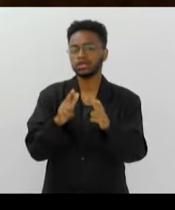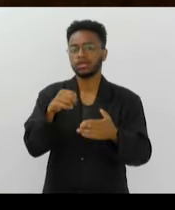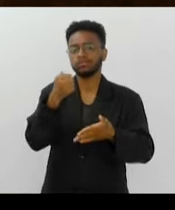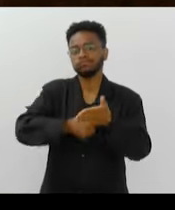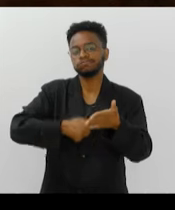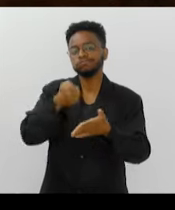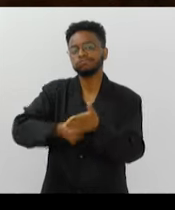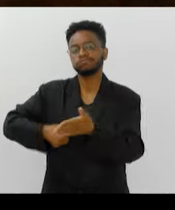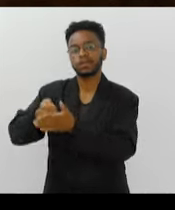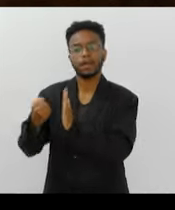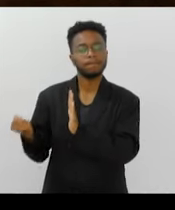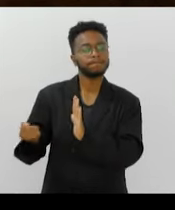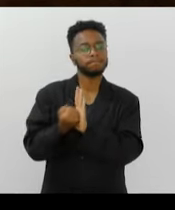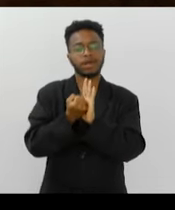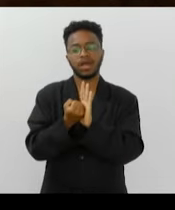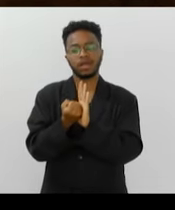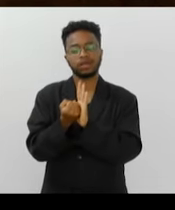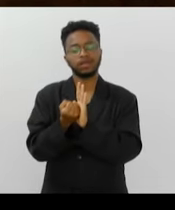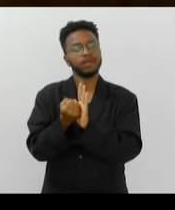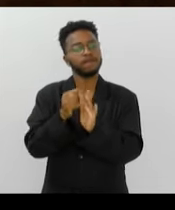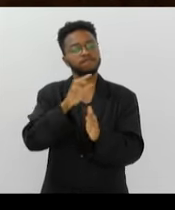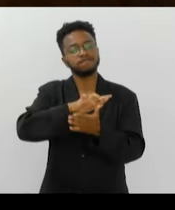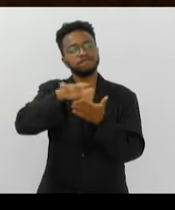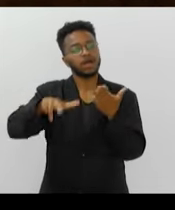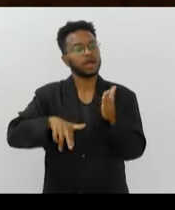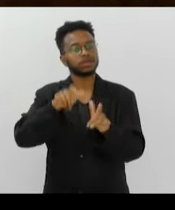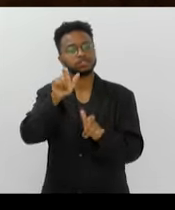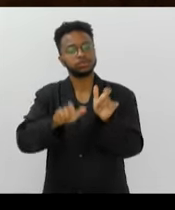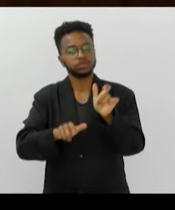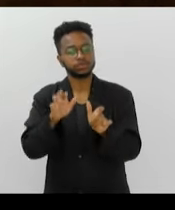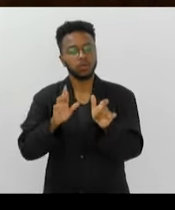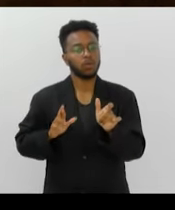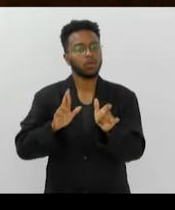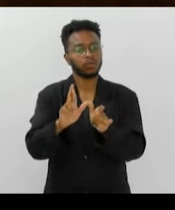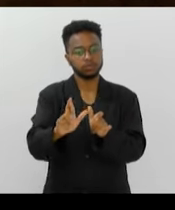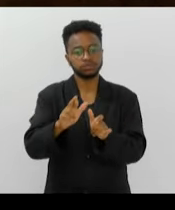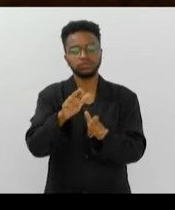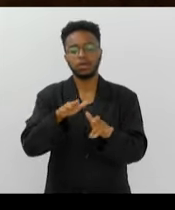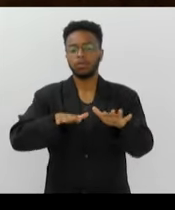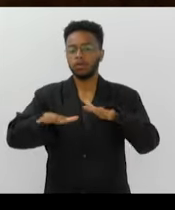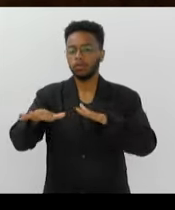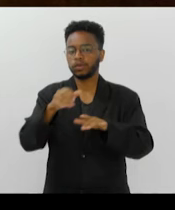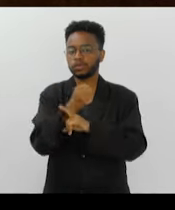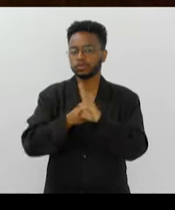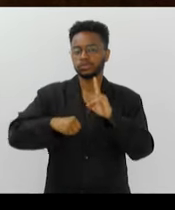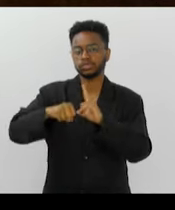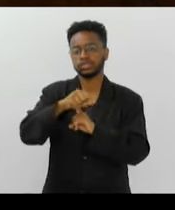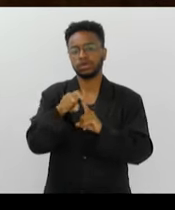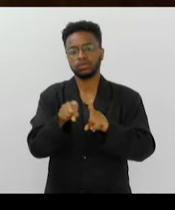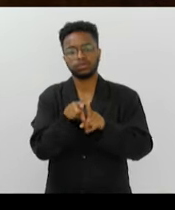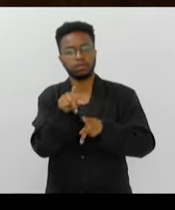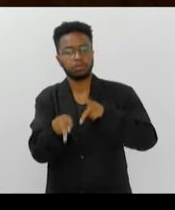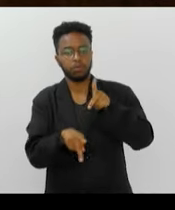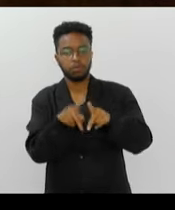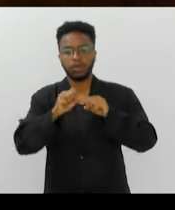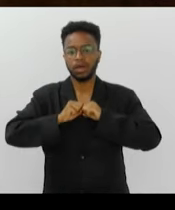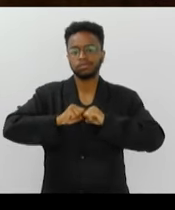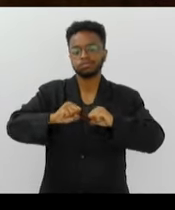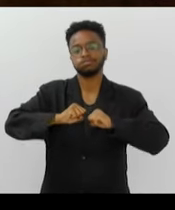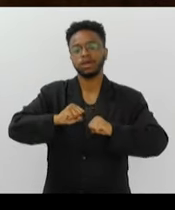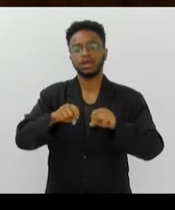de centenas de milhares de militantes sociais de movimentos sociais e populares e de